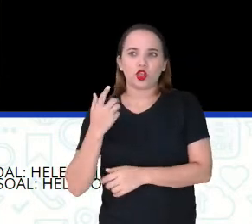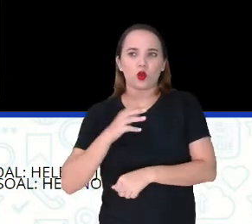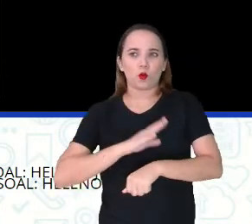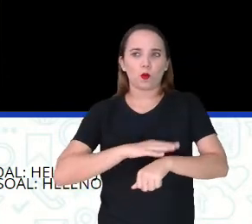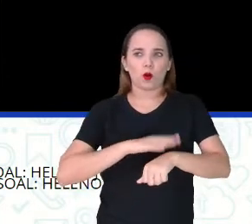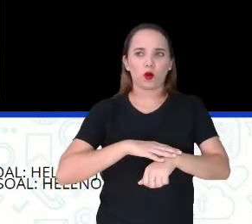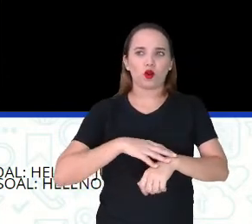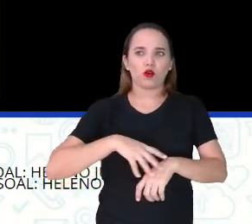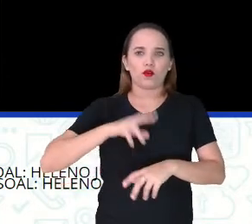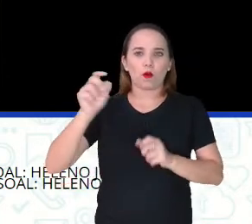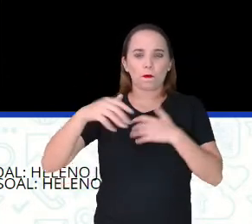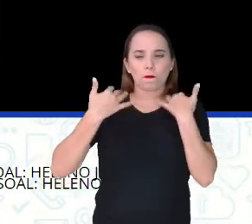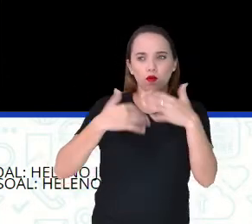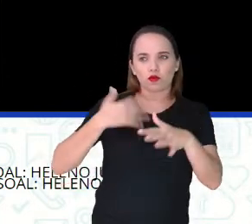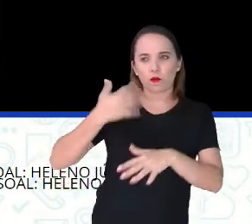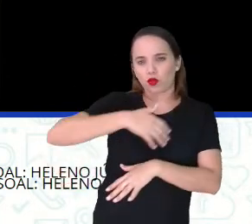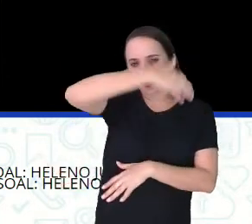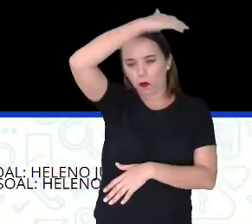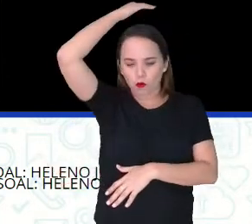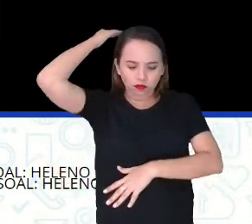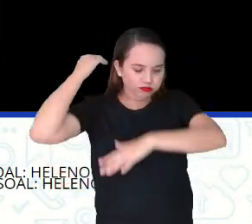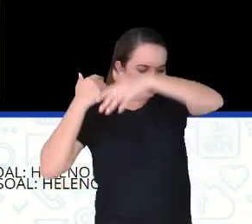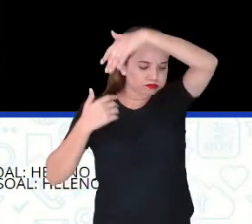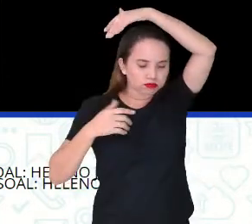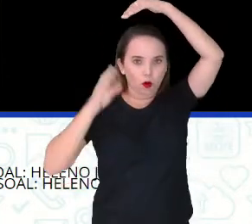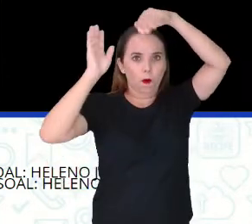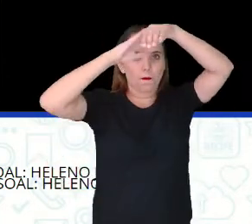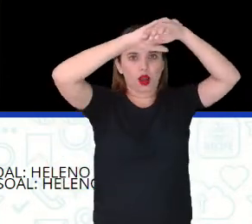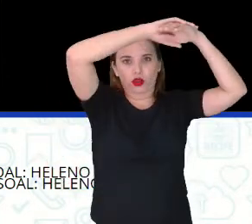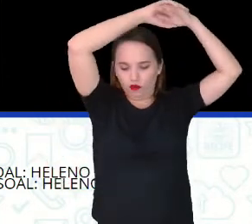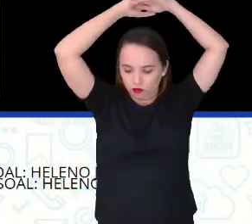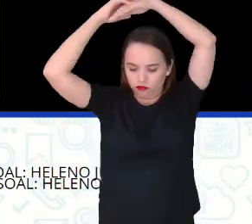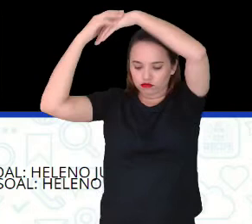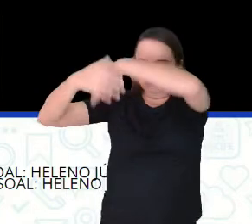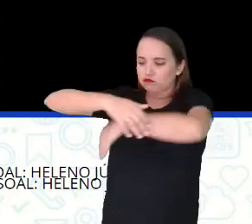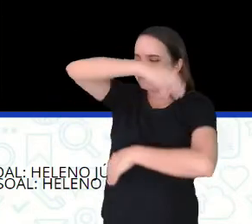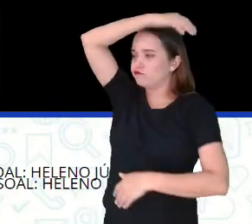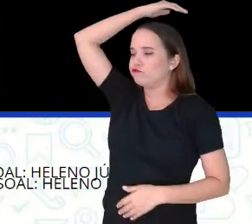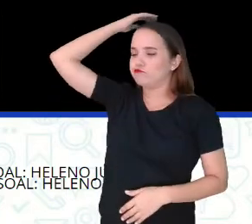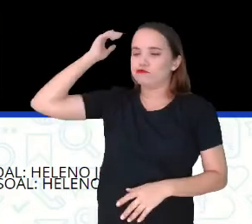movimento com os braços acima da cabeça, né? Eu vou para o alto.